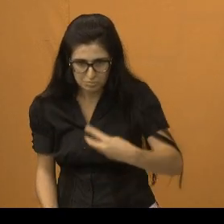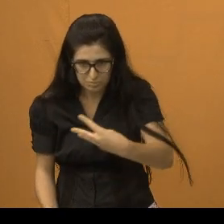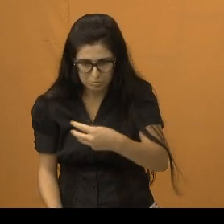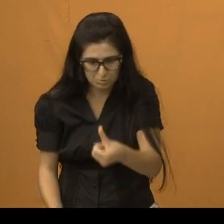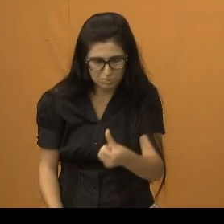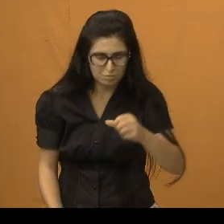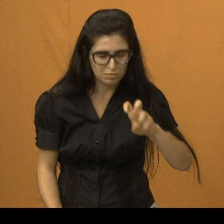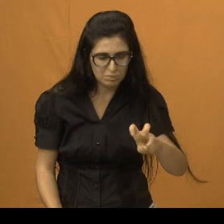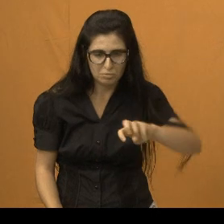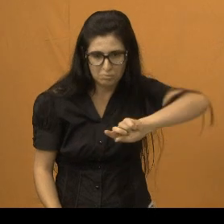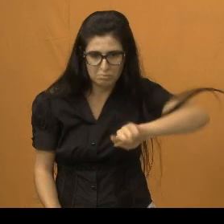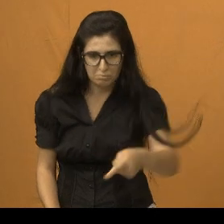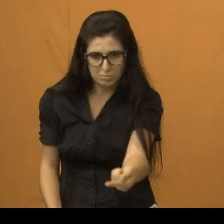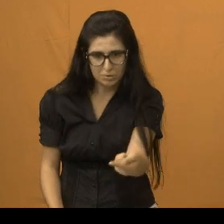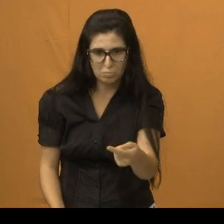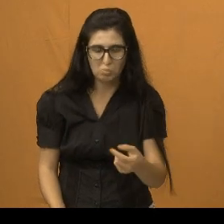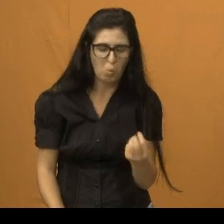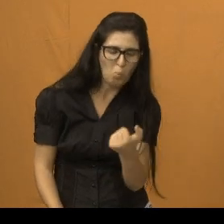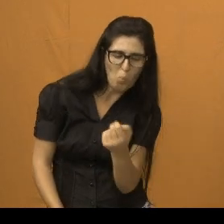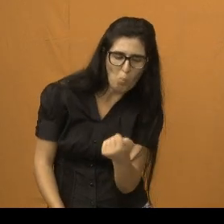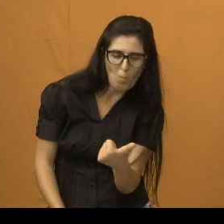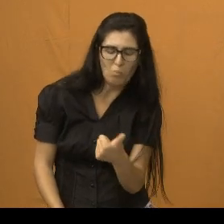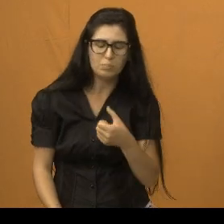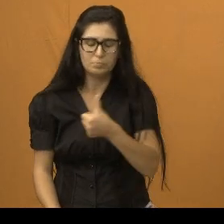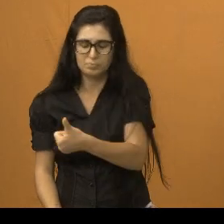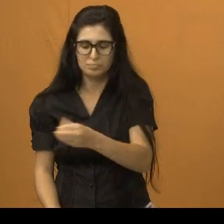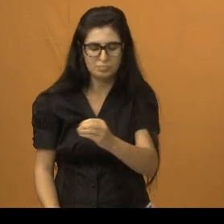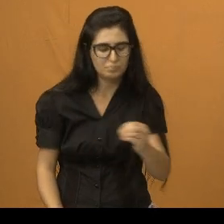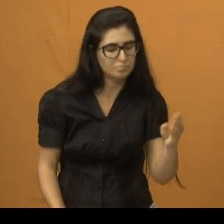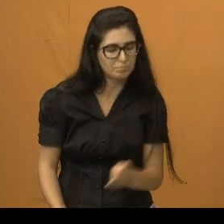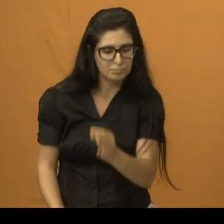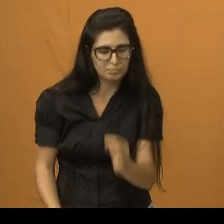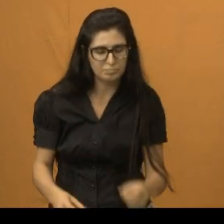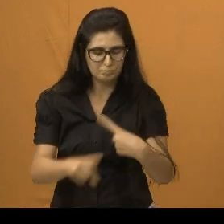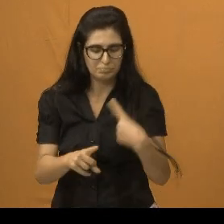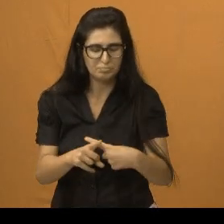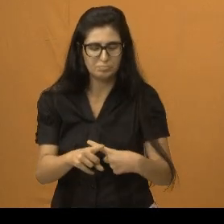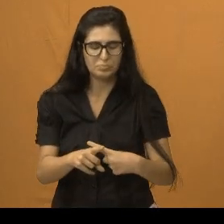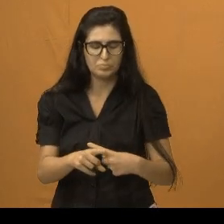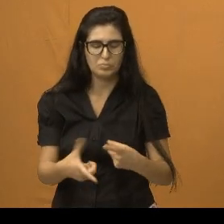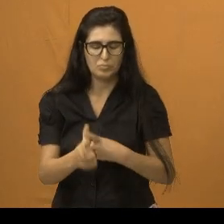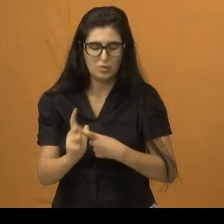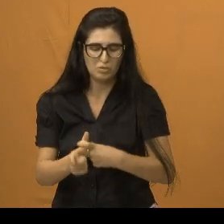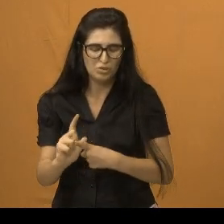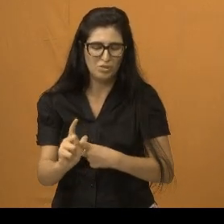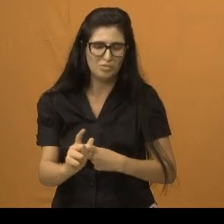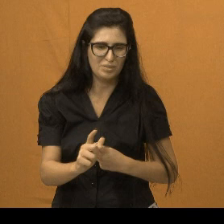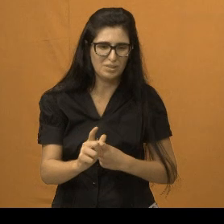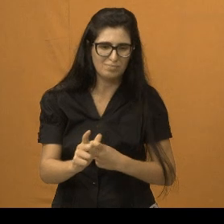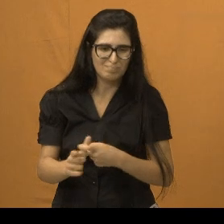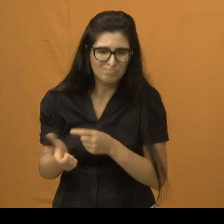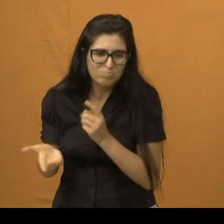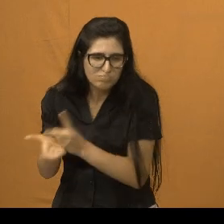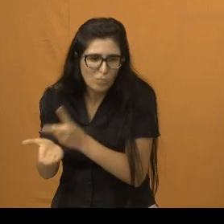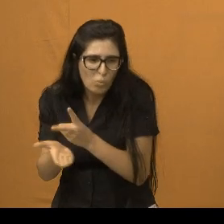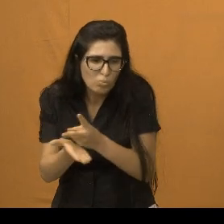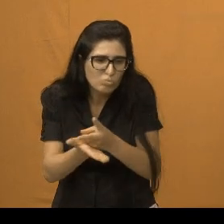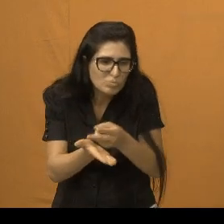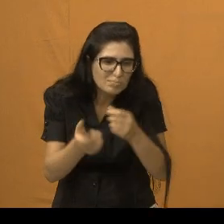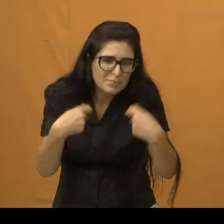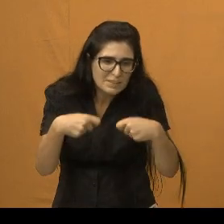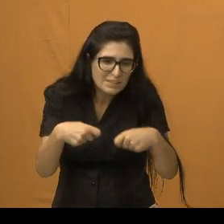13,365.000, praticamente seus 100%. Porque as dívidas, como elas são continuadas, elas têm que ser seguidas e cumpridas de acordo com